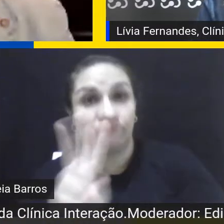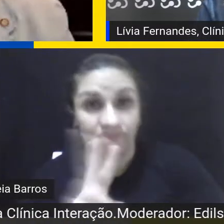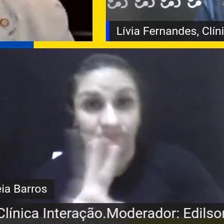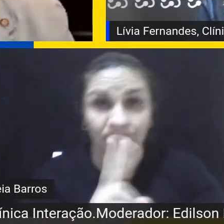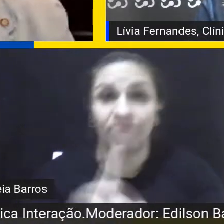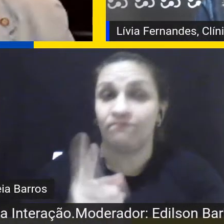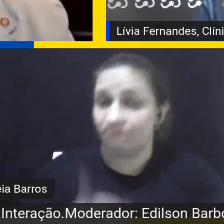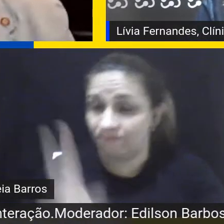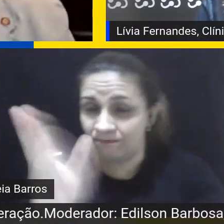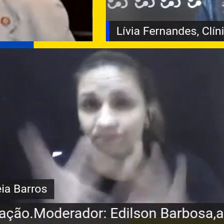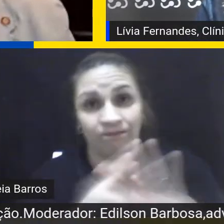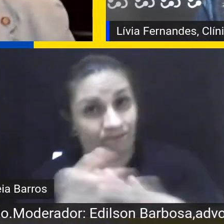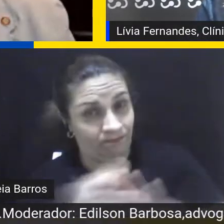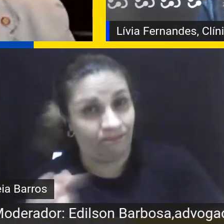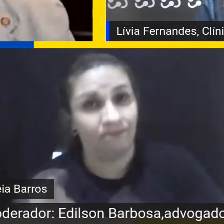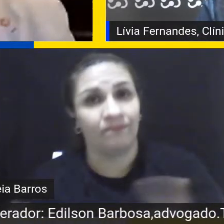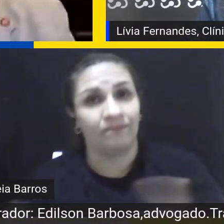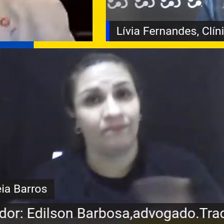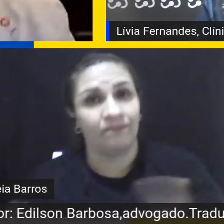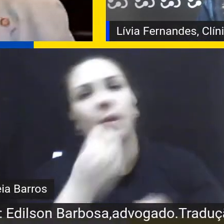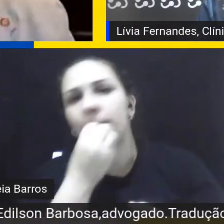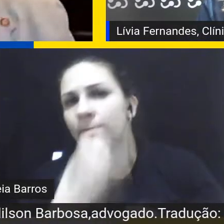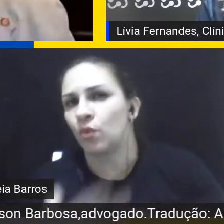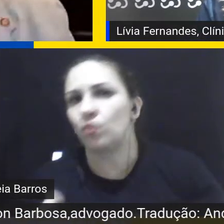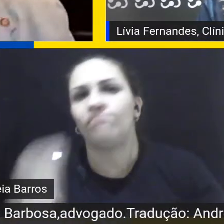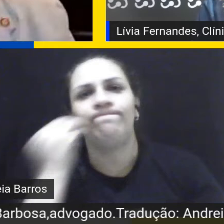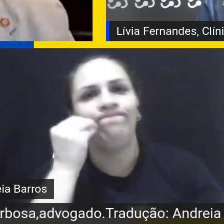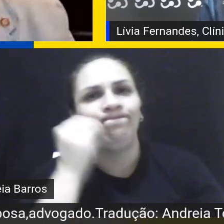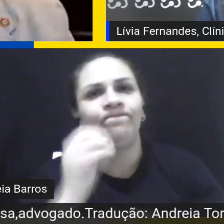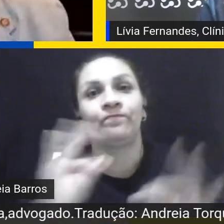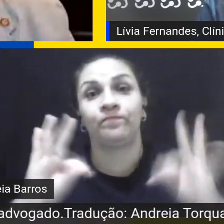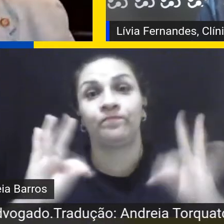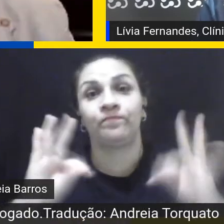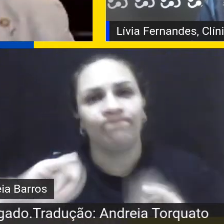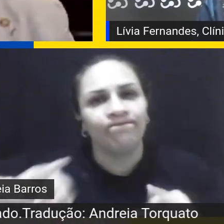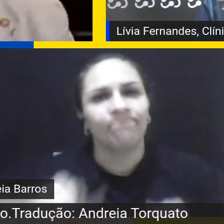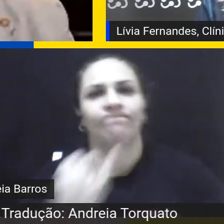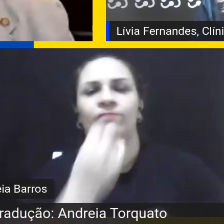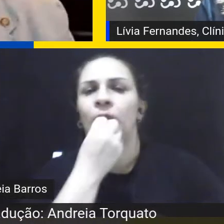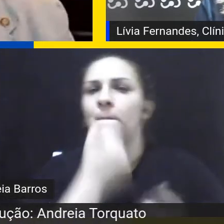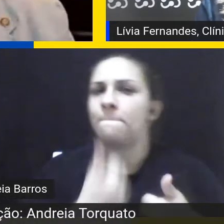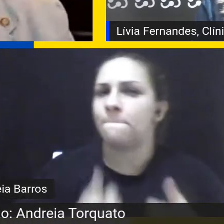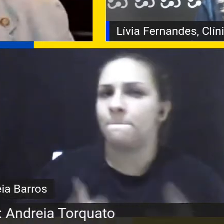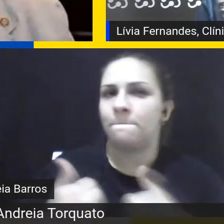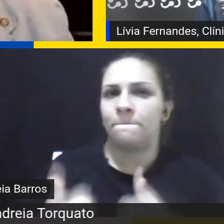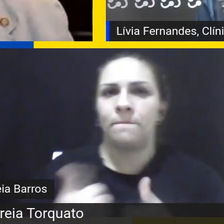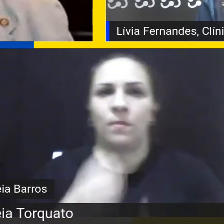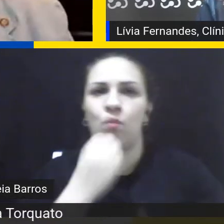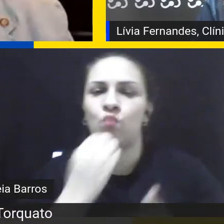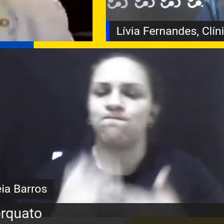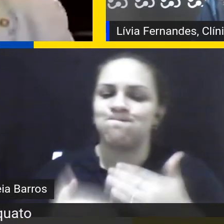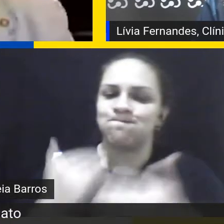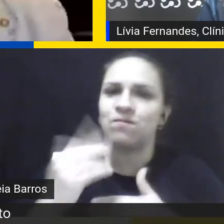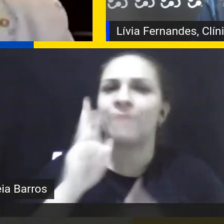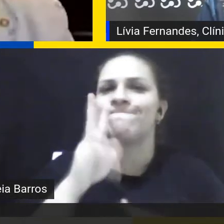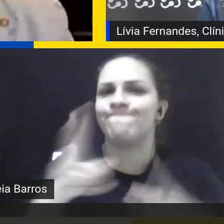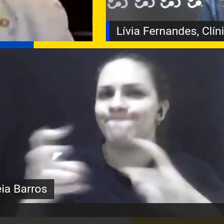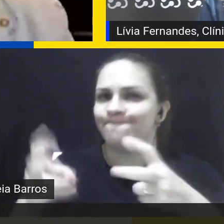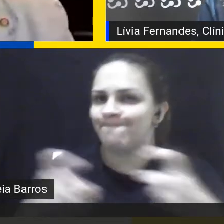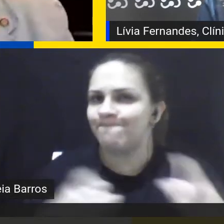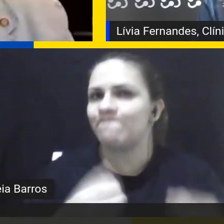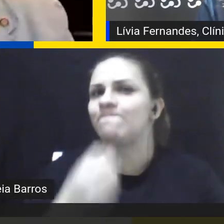na orientação. Então, isso está sendo uma grande estratégia, a gente está tendo bons resultados e a gente está